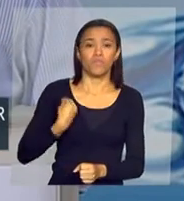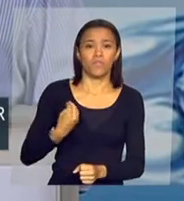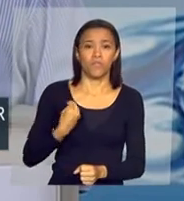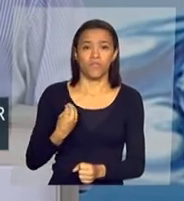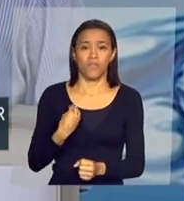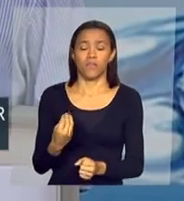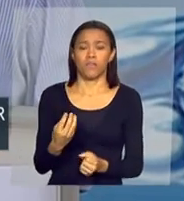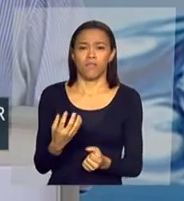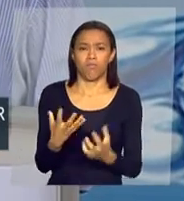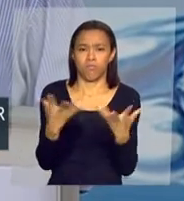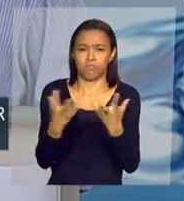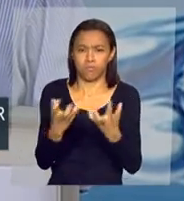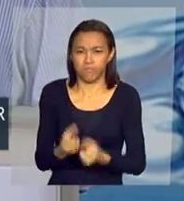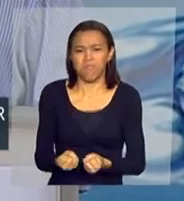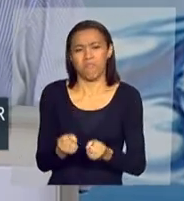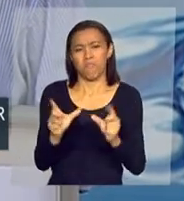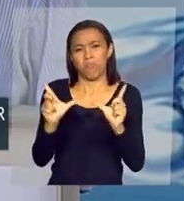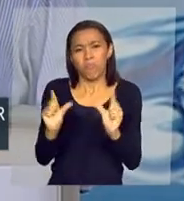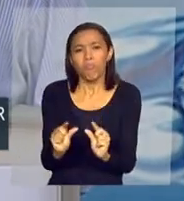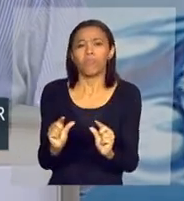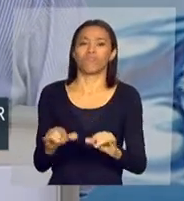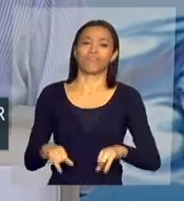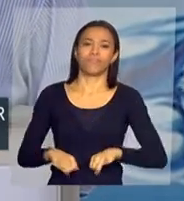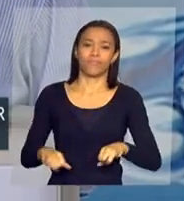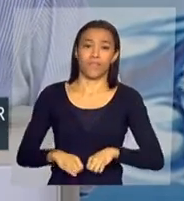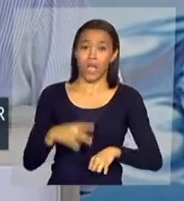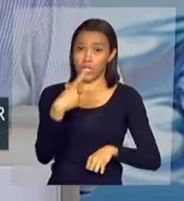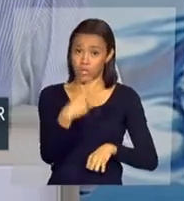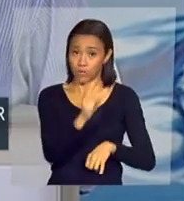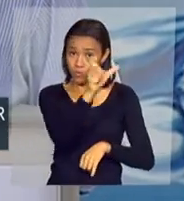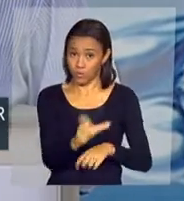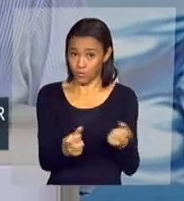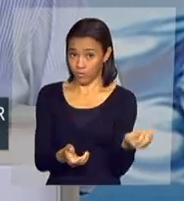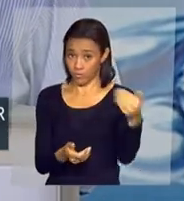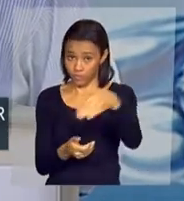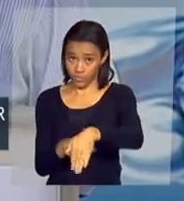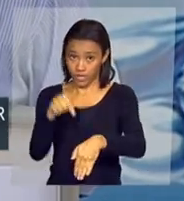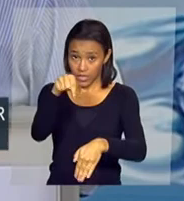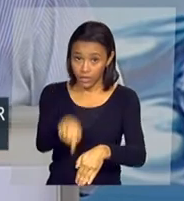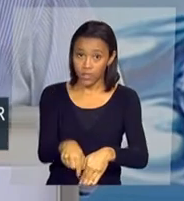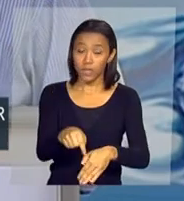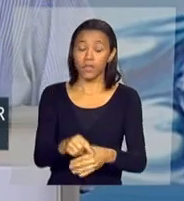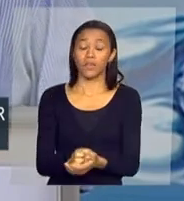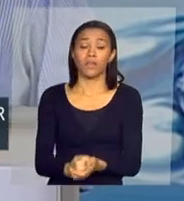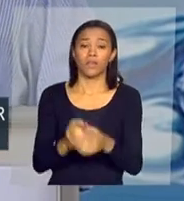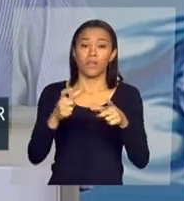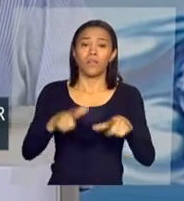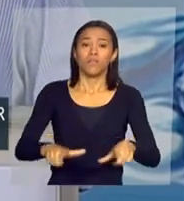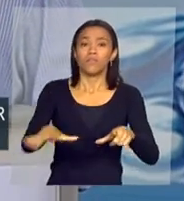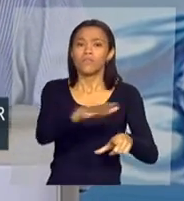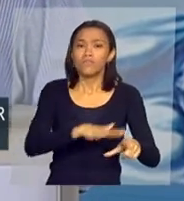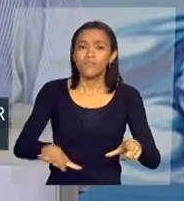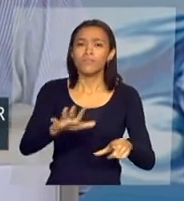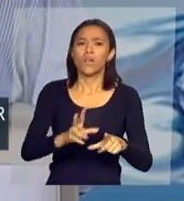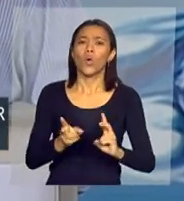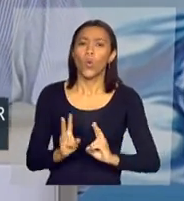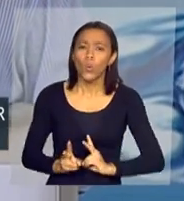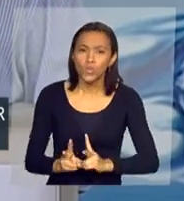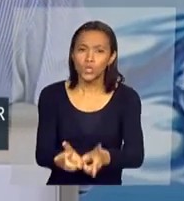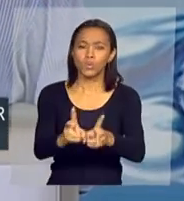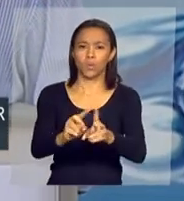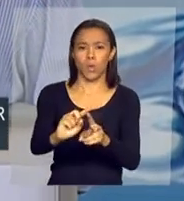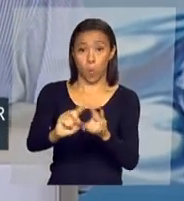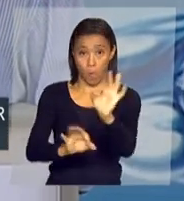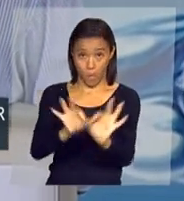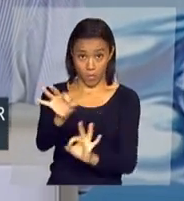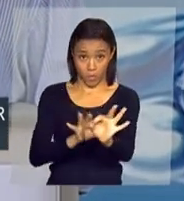de forma menos sofrível. Sua vinda ao semiárido piauiense mantém viva a convicção do projeto que